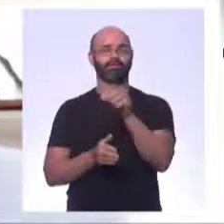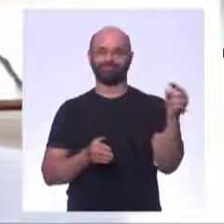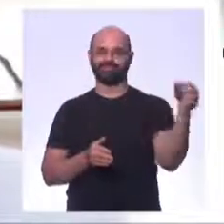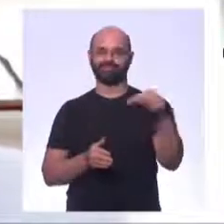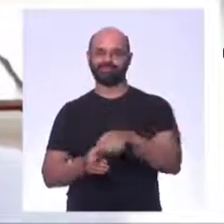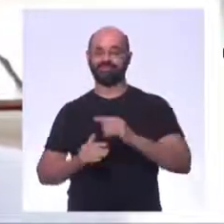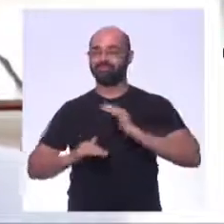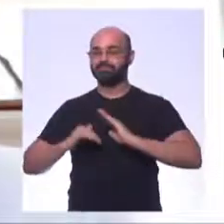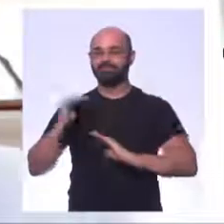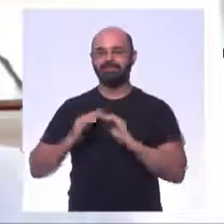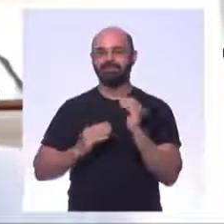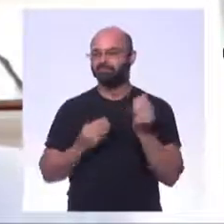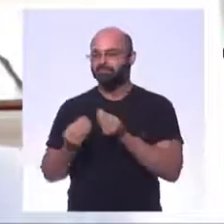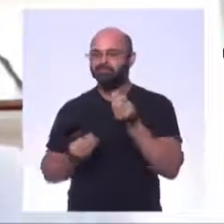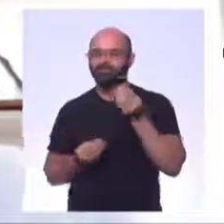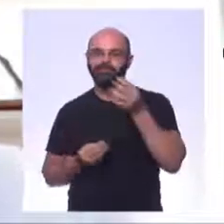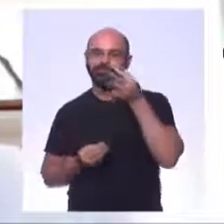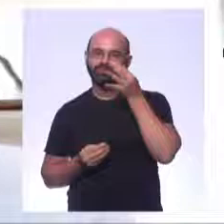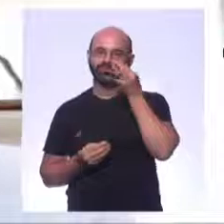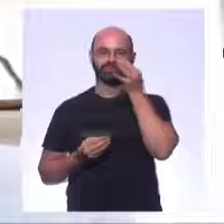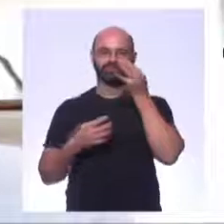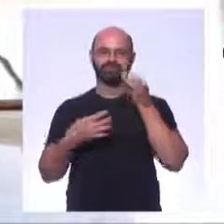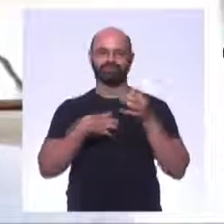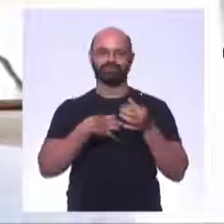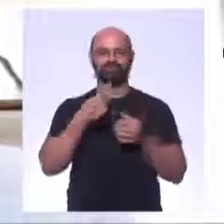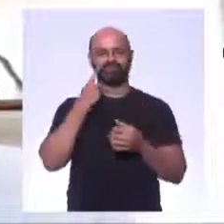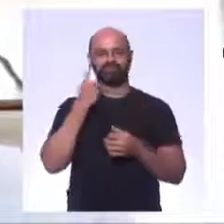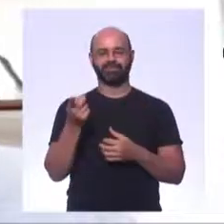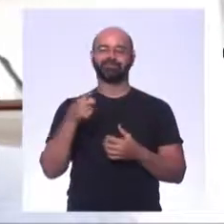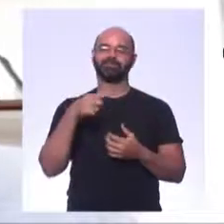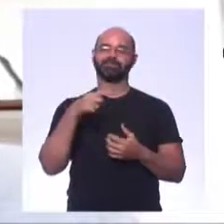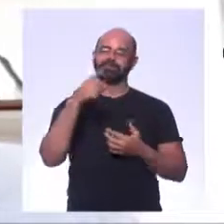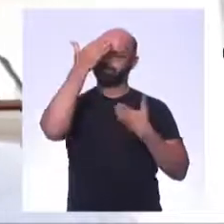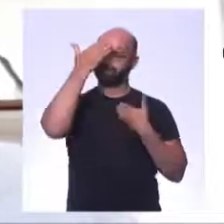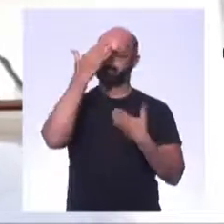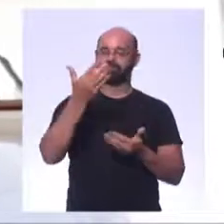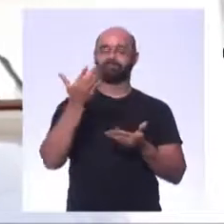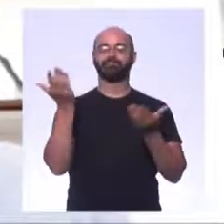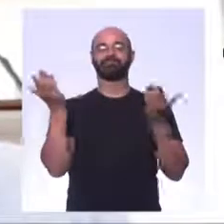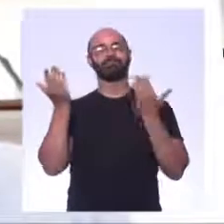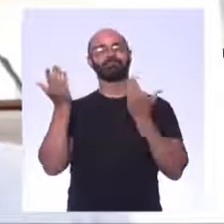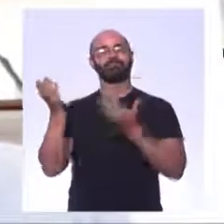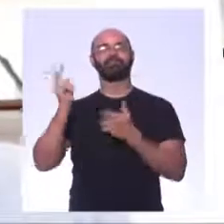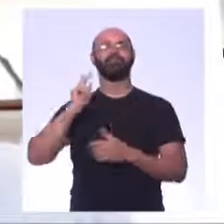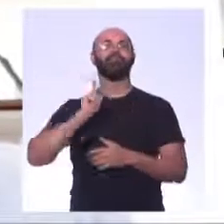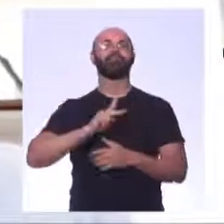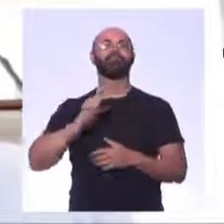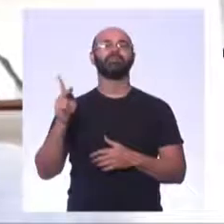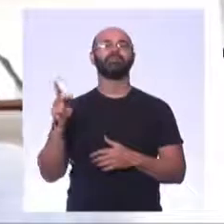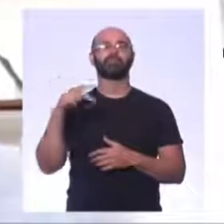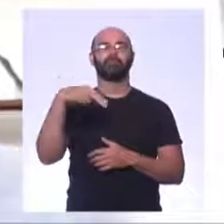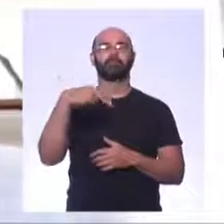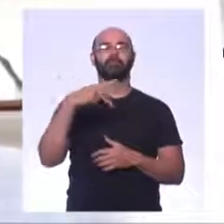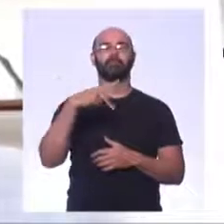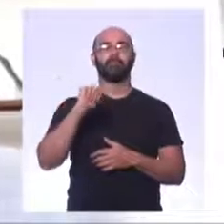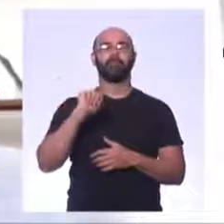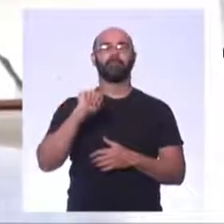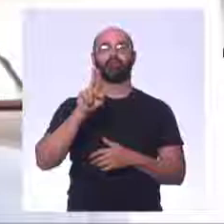na prática essa ação. Então, muito obrigado a todos e agora eu passo a palavra para o professor Paulo.